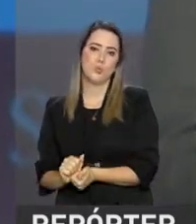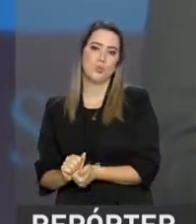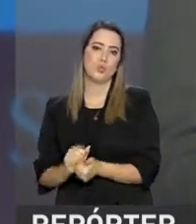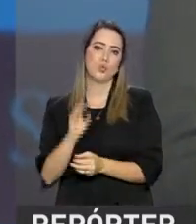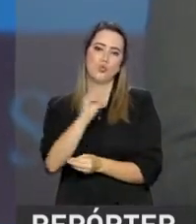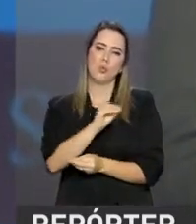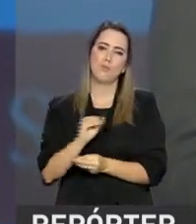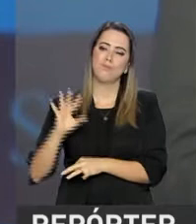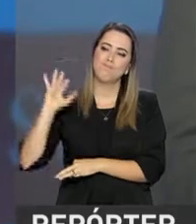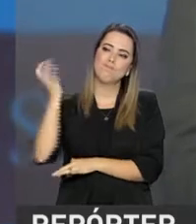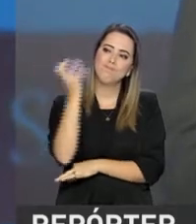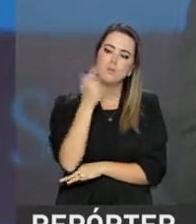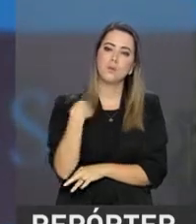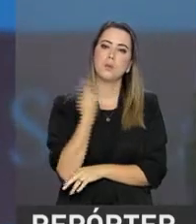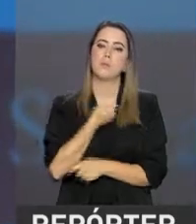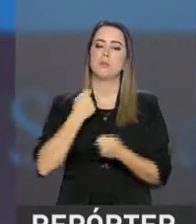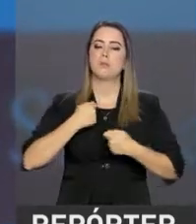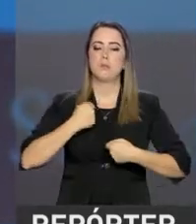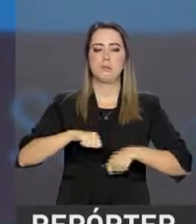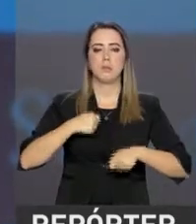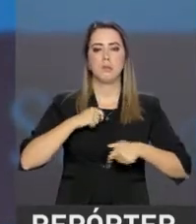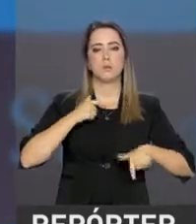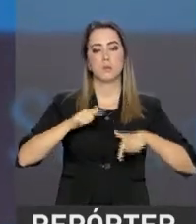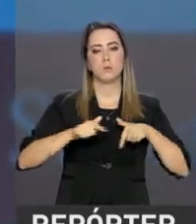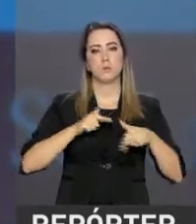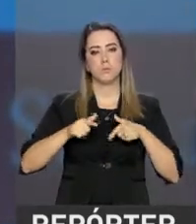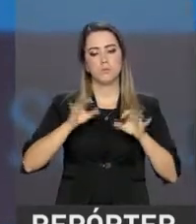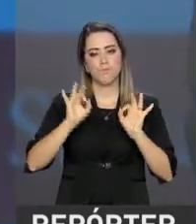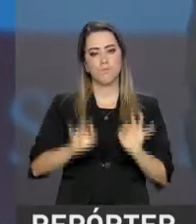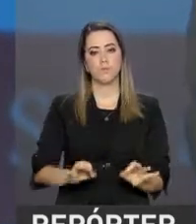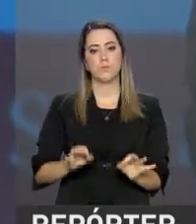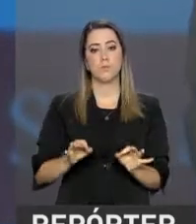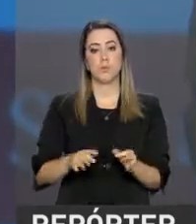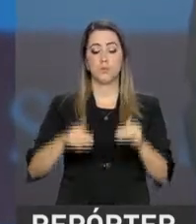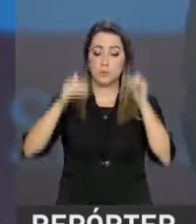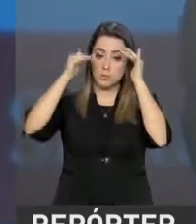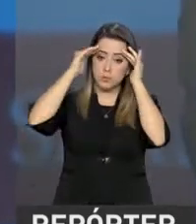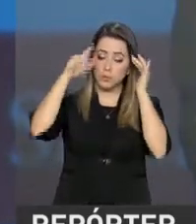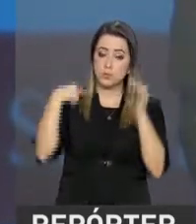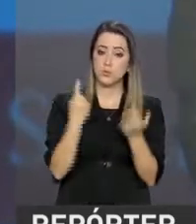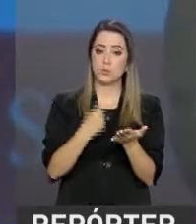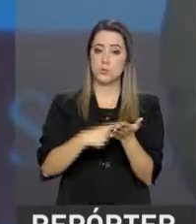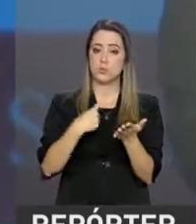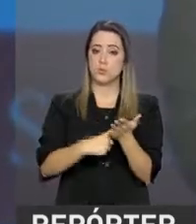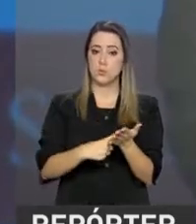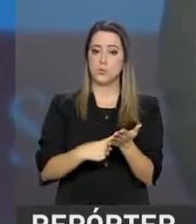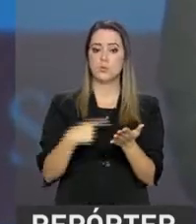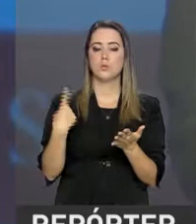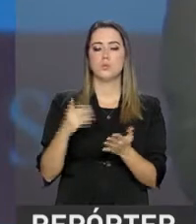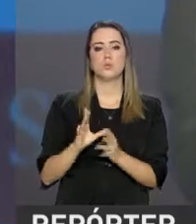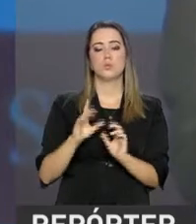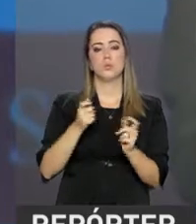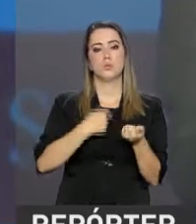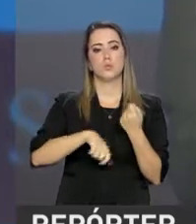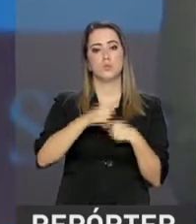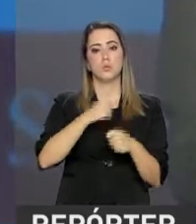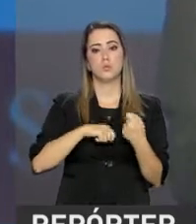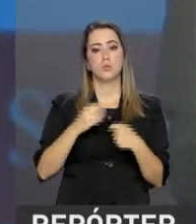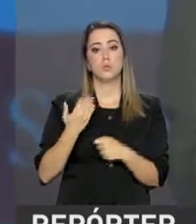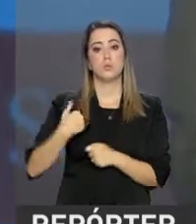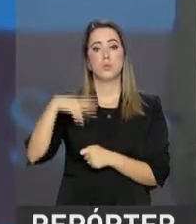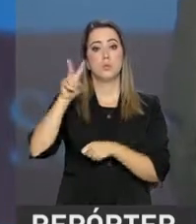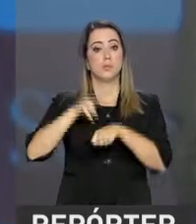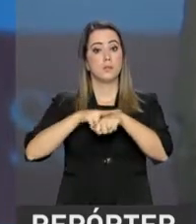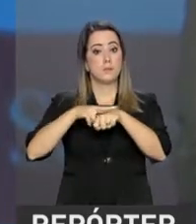haveremos de trabalhar muito duro pra poder honrar esses nossos compromissos porque nós somos uma das economias mais verdes